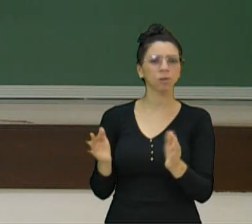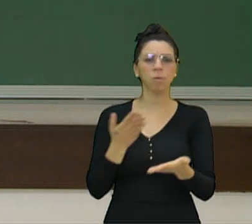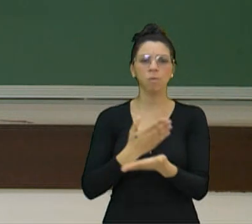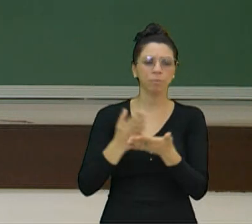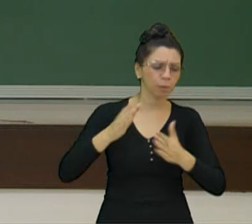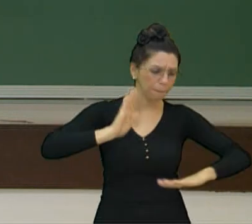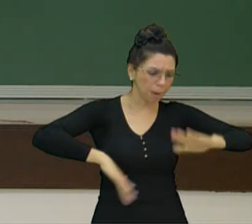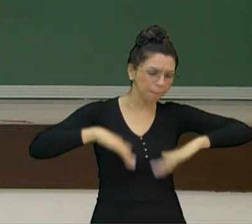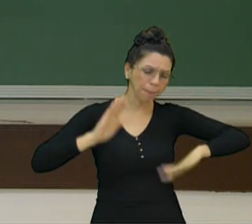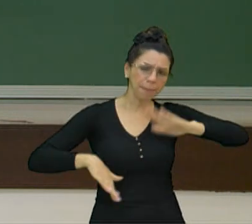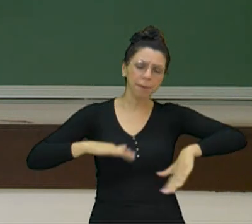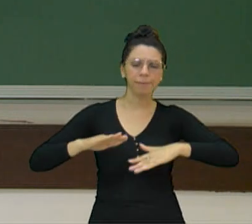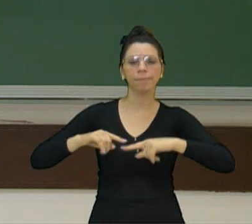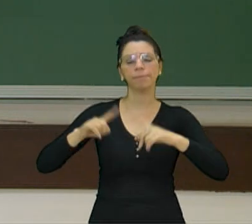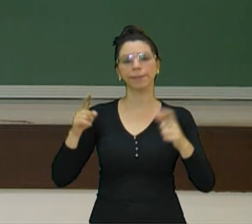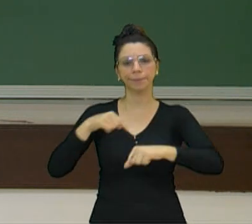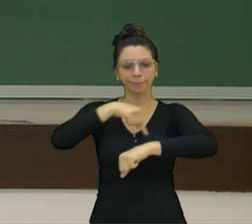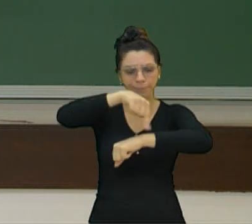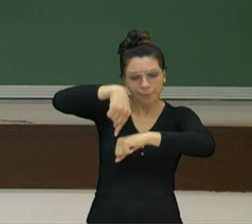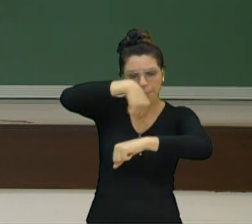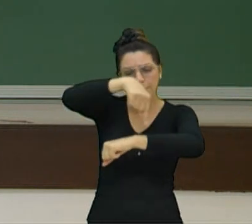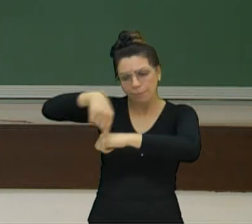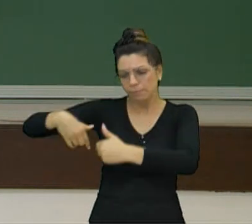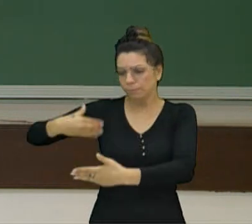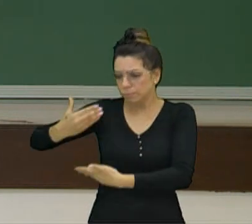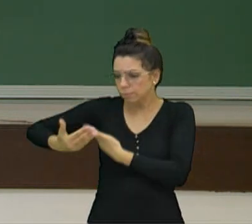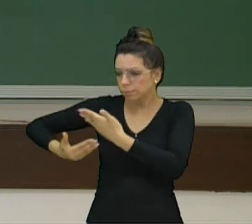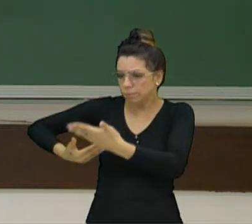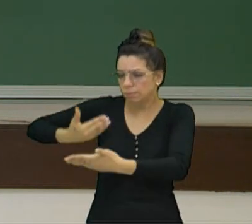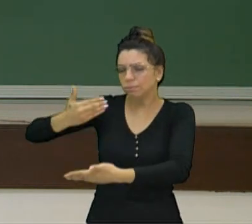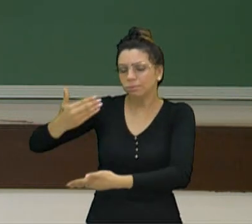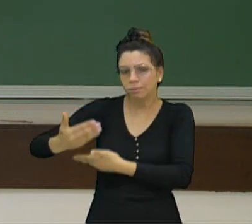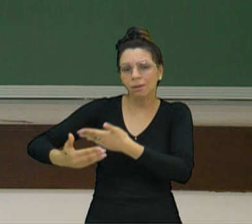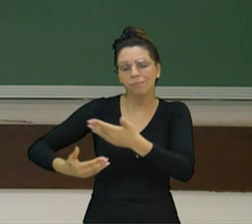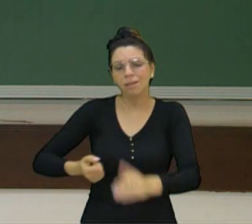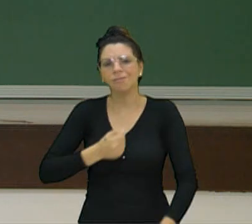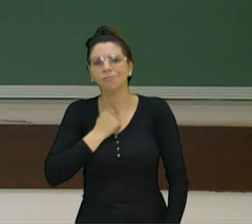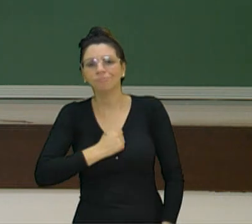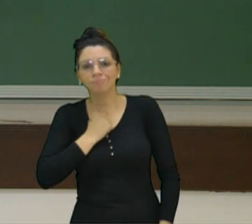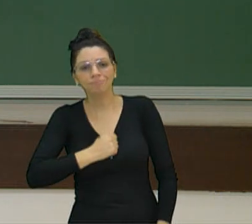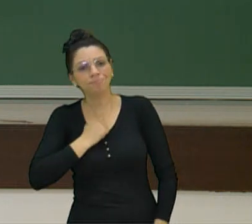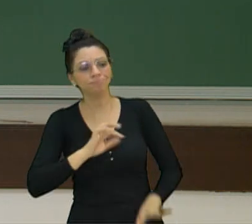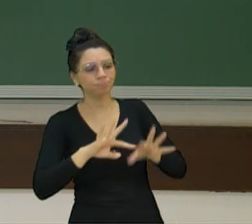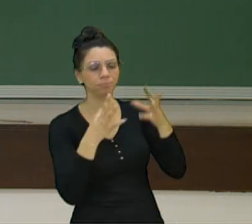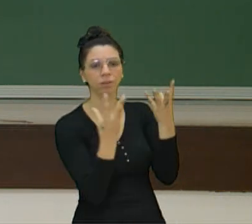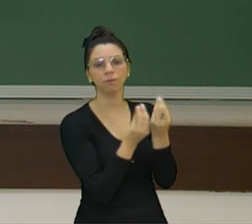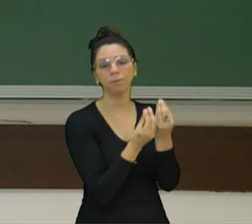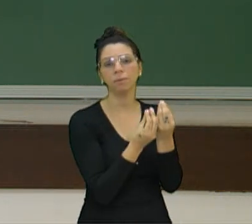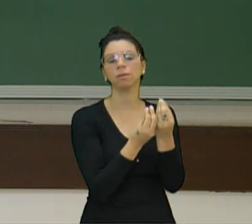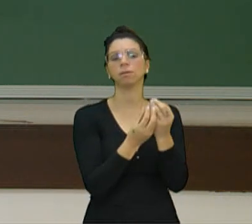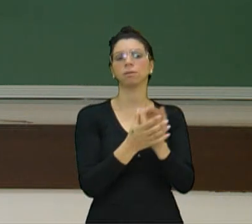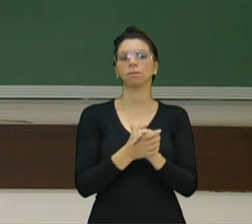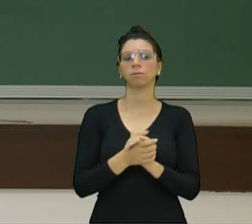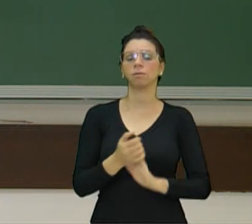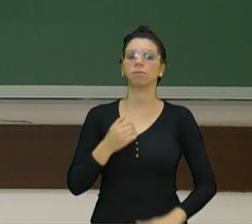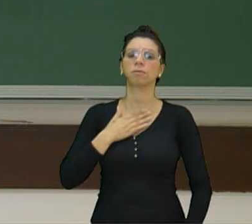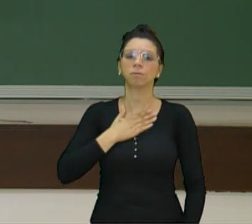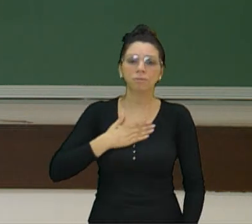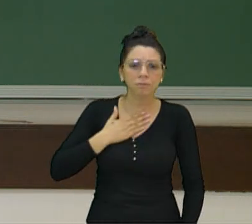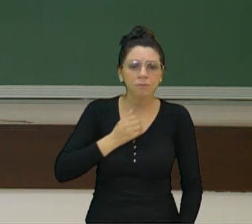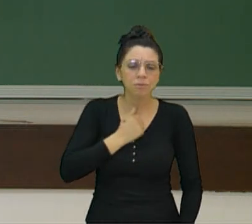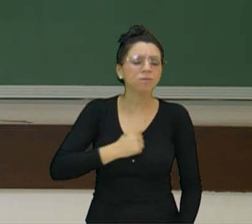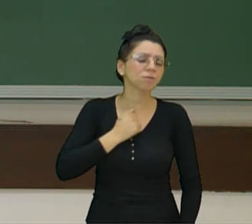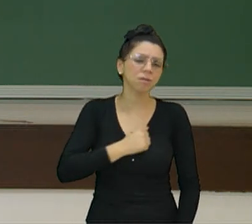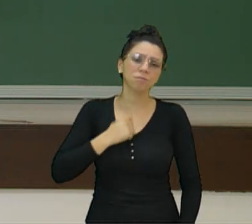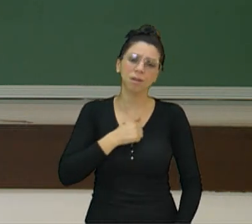sons, mas o tempo foi passando e aos poucos ele começou a ficar com saudade da família, com saudade dos macacos